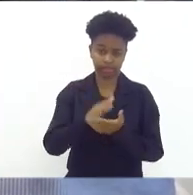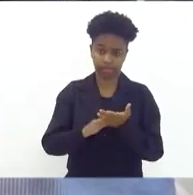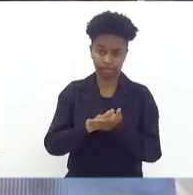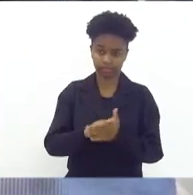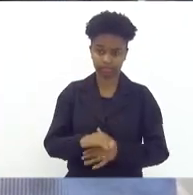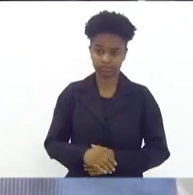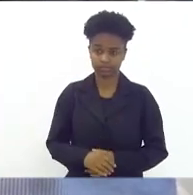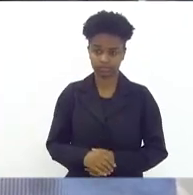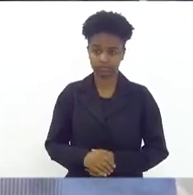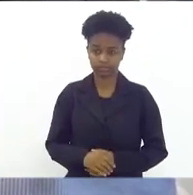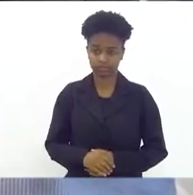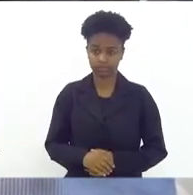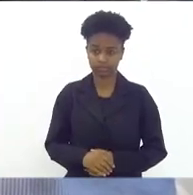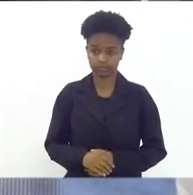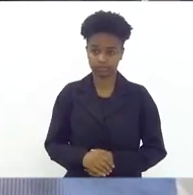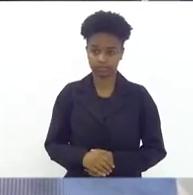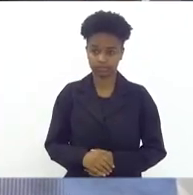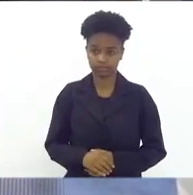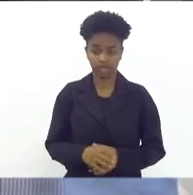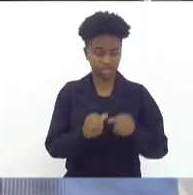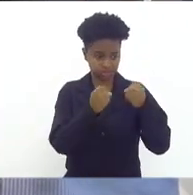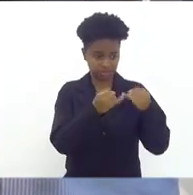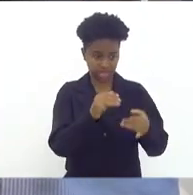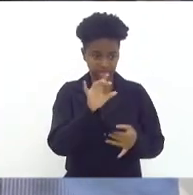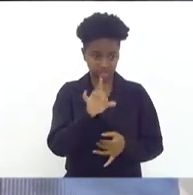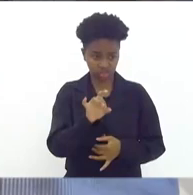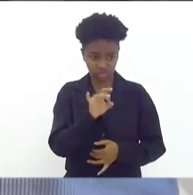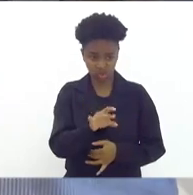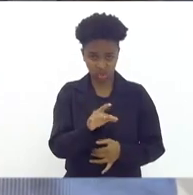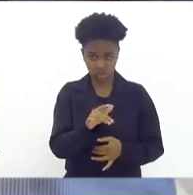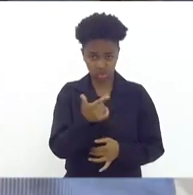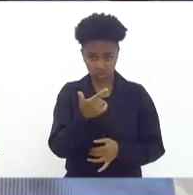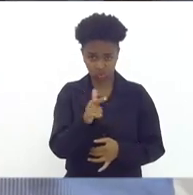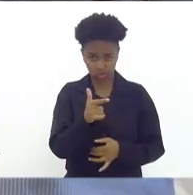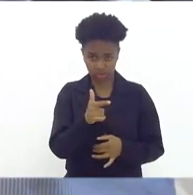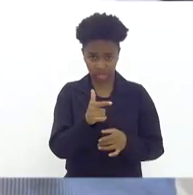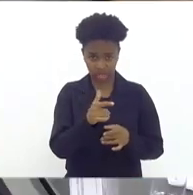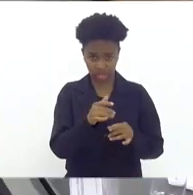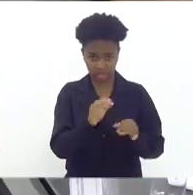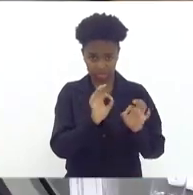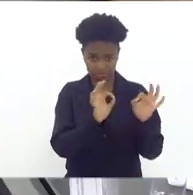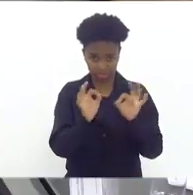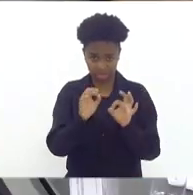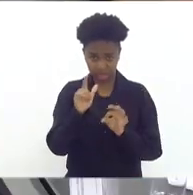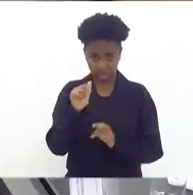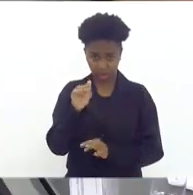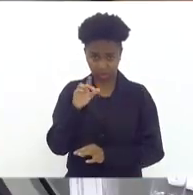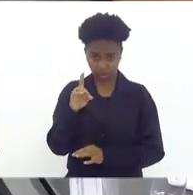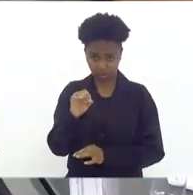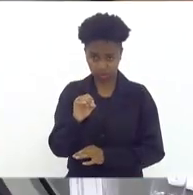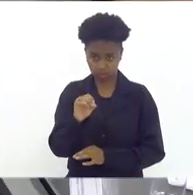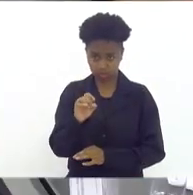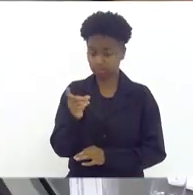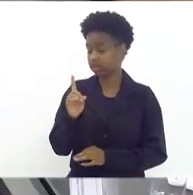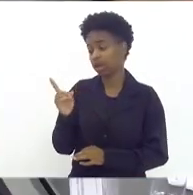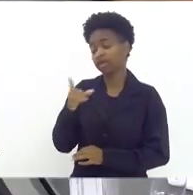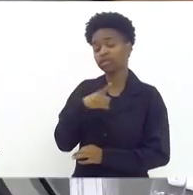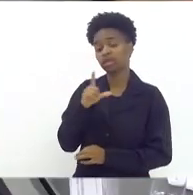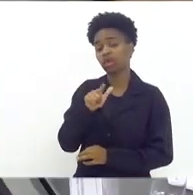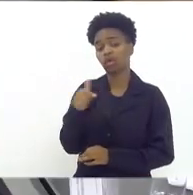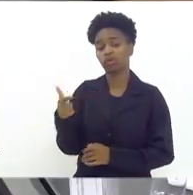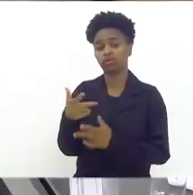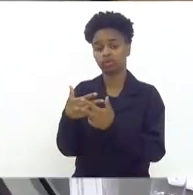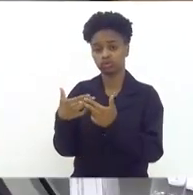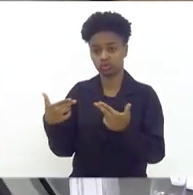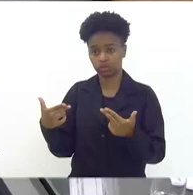a justificativa só inviabilidade técnica Esse é o parecer não tem nenhum laudo nada que todo mundo é